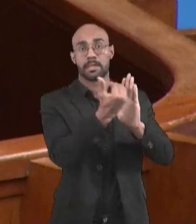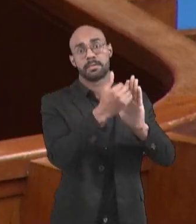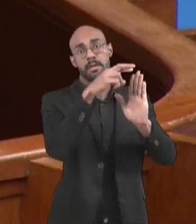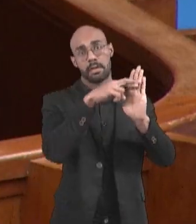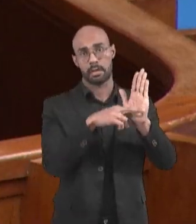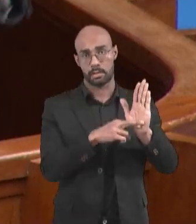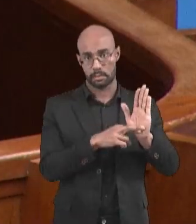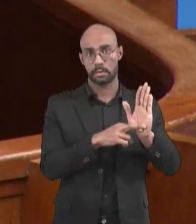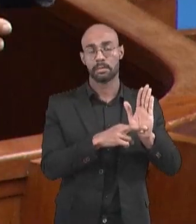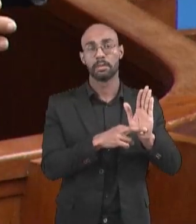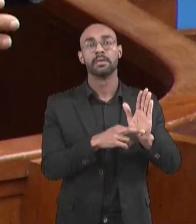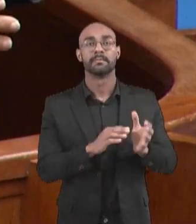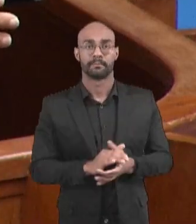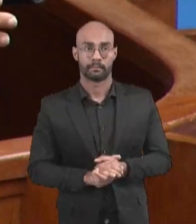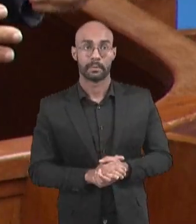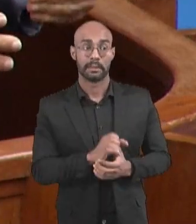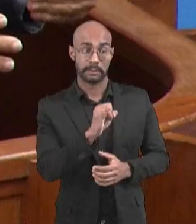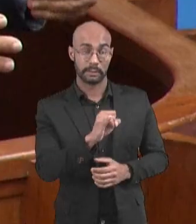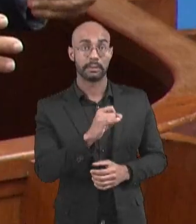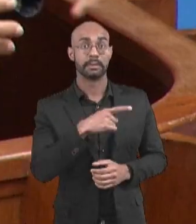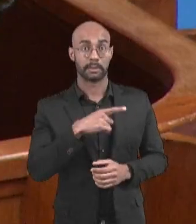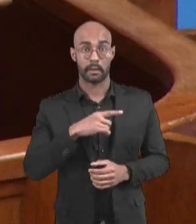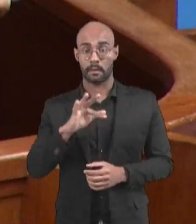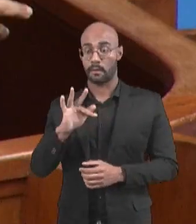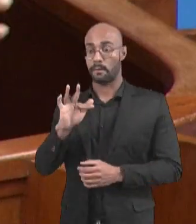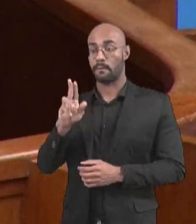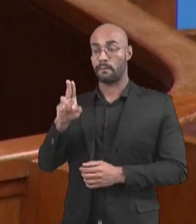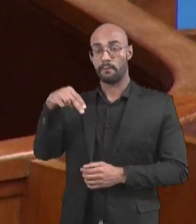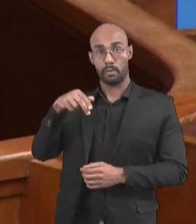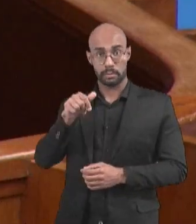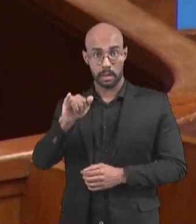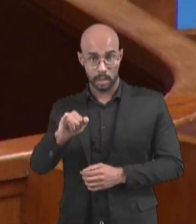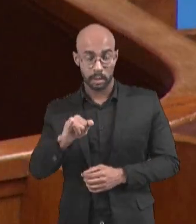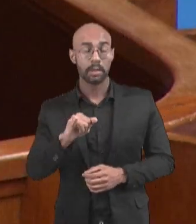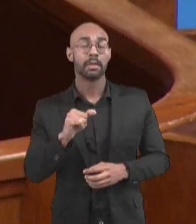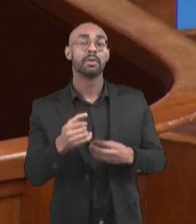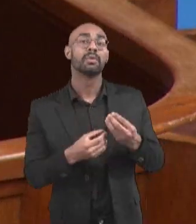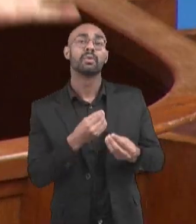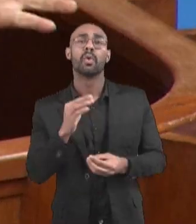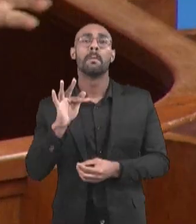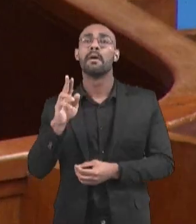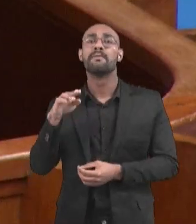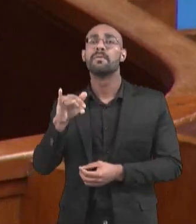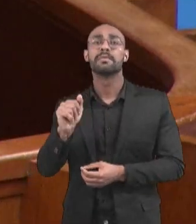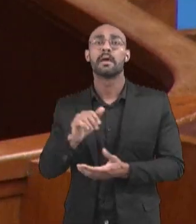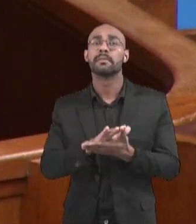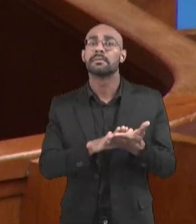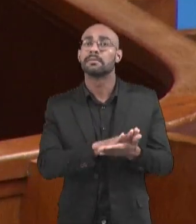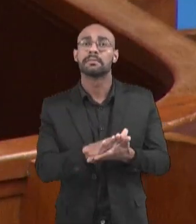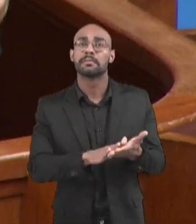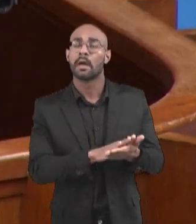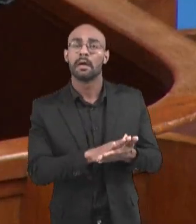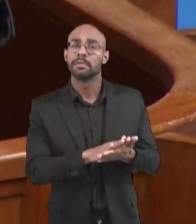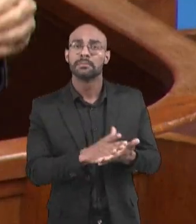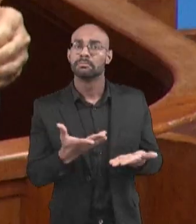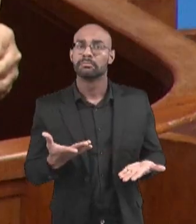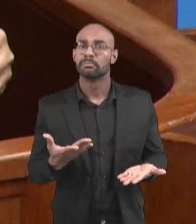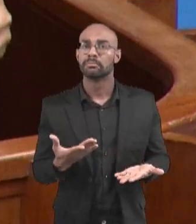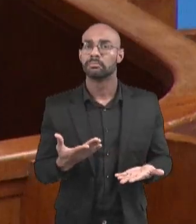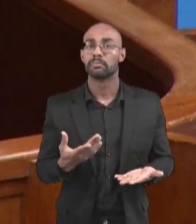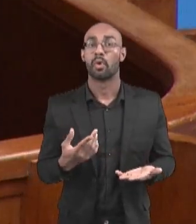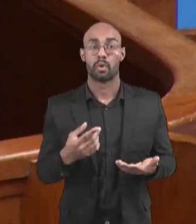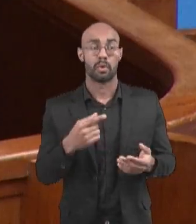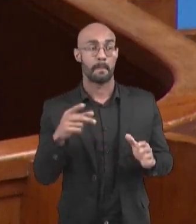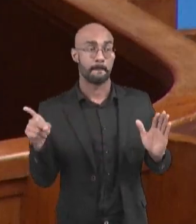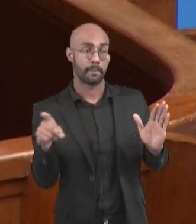dos índios é patrimônio da FUNAI? Não. O que a FUNAI tem? Nada. O